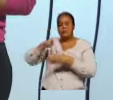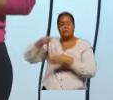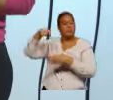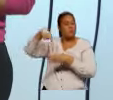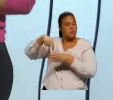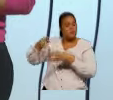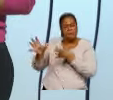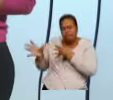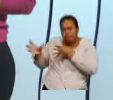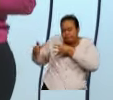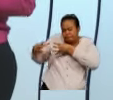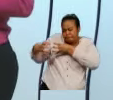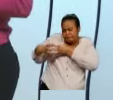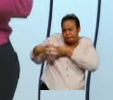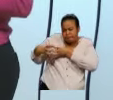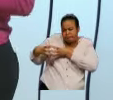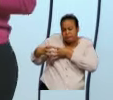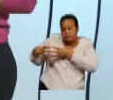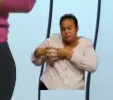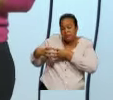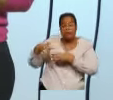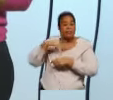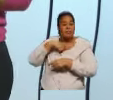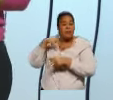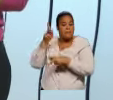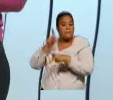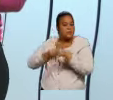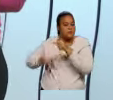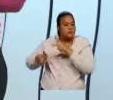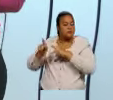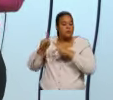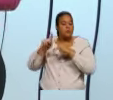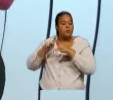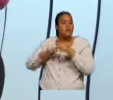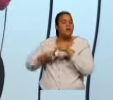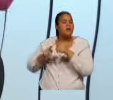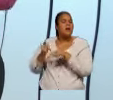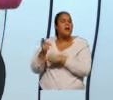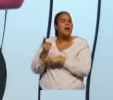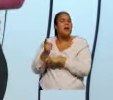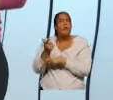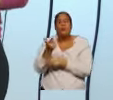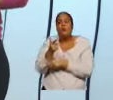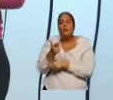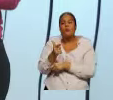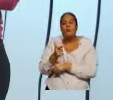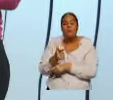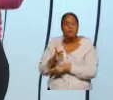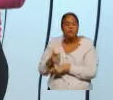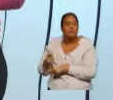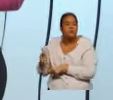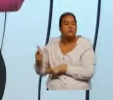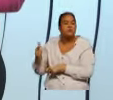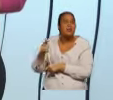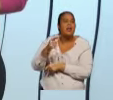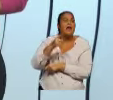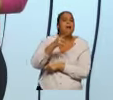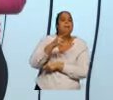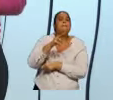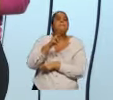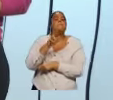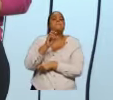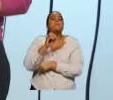seja na verdade é tem pessoas que não têm é uma propriedade nenhum tipo de propriedade